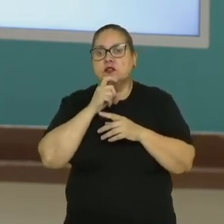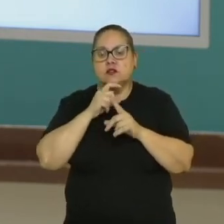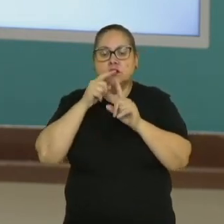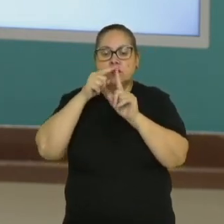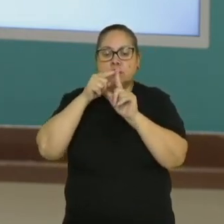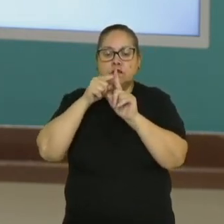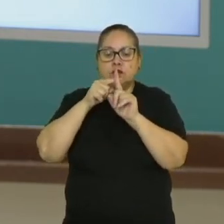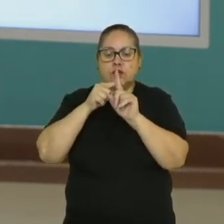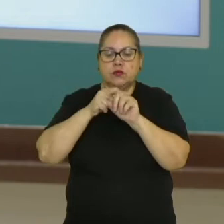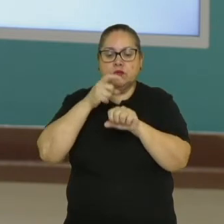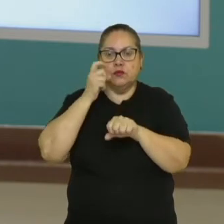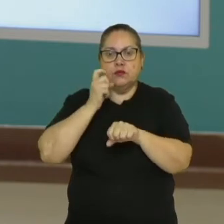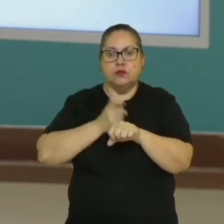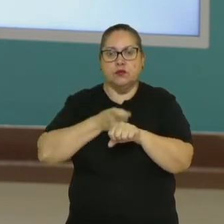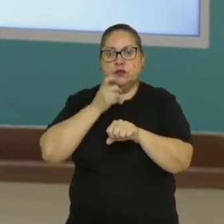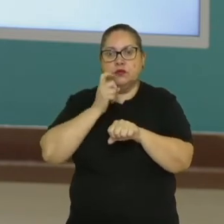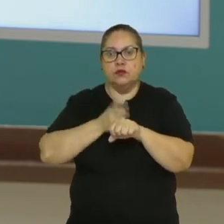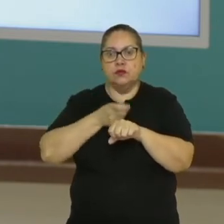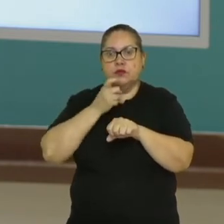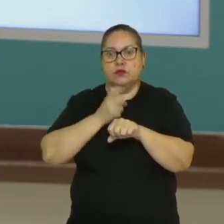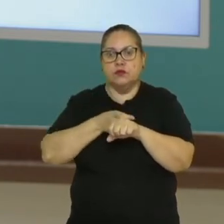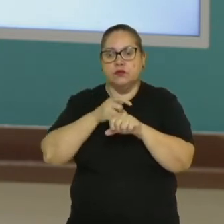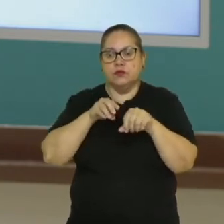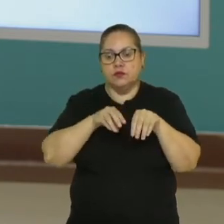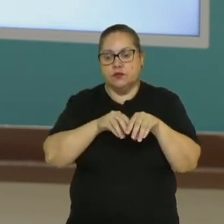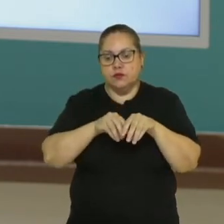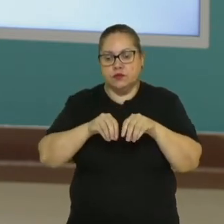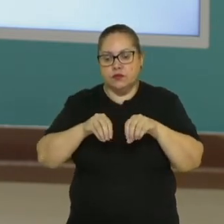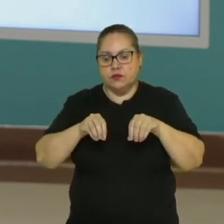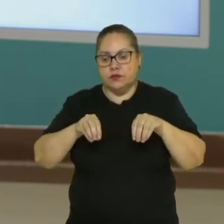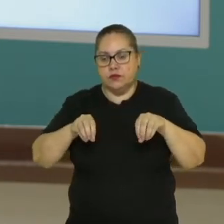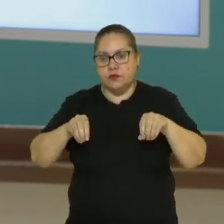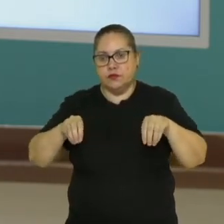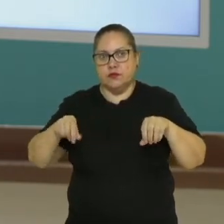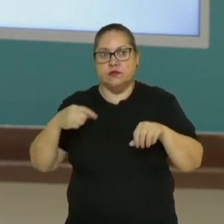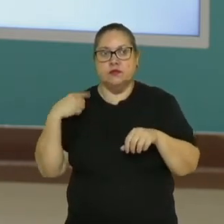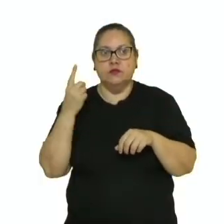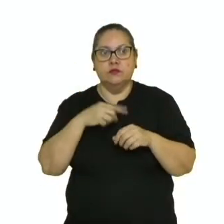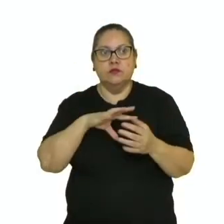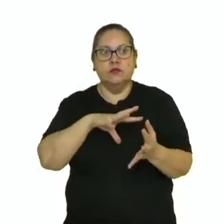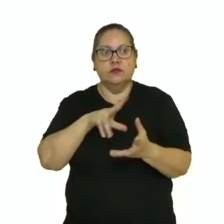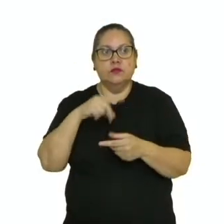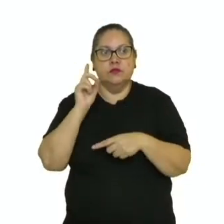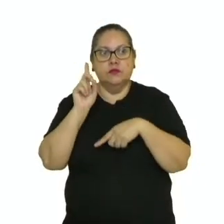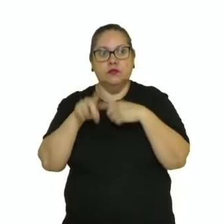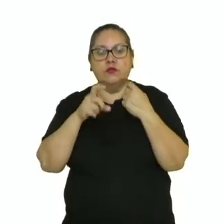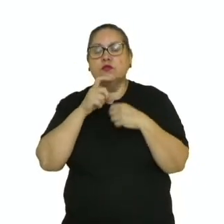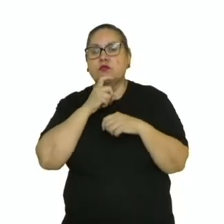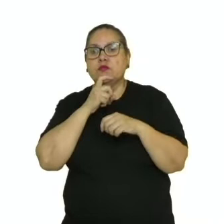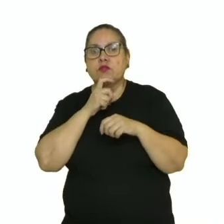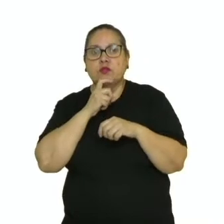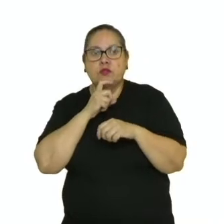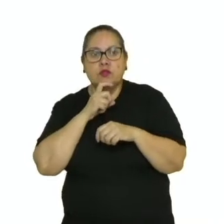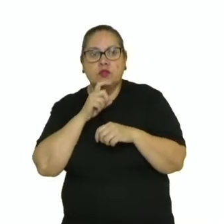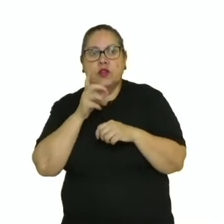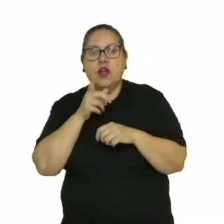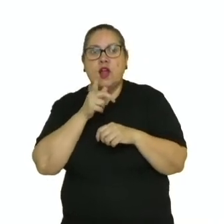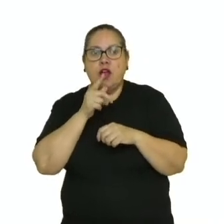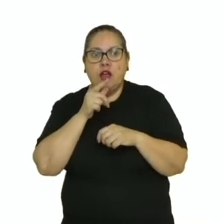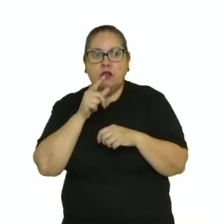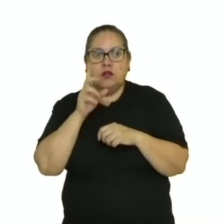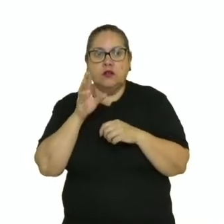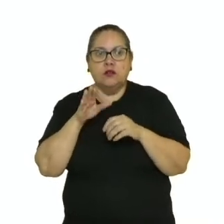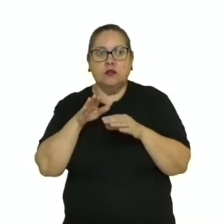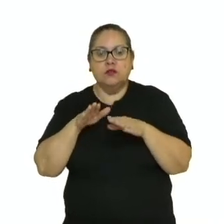e endurecendo a superfície do nosso planeta. Depois do resfriamento, essa água líquida, então, ela